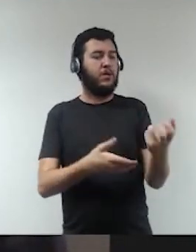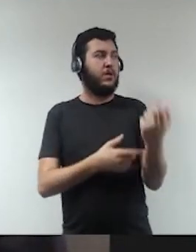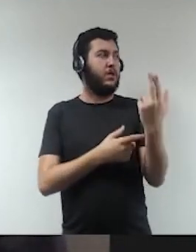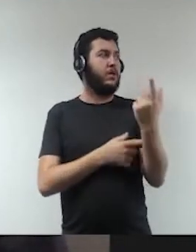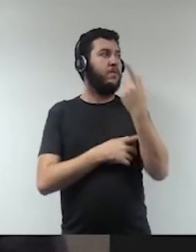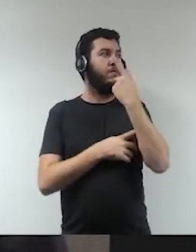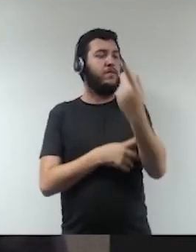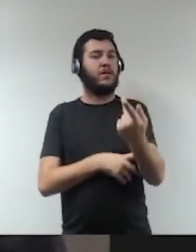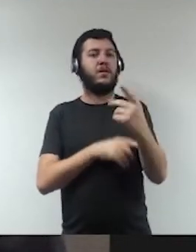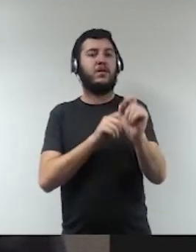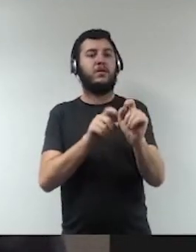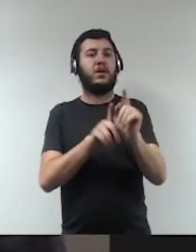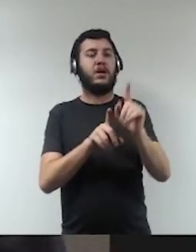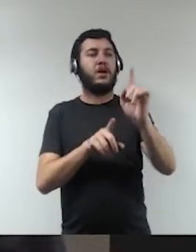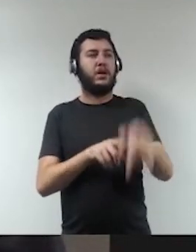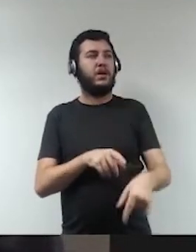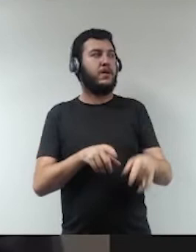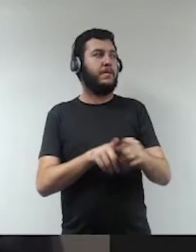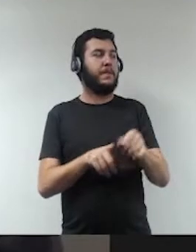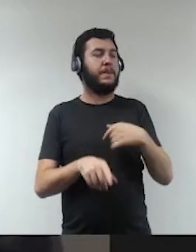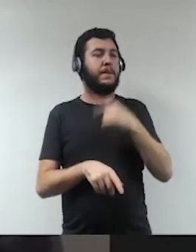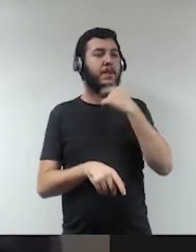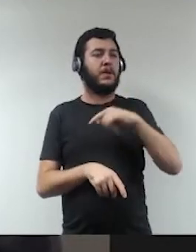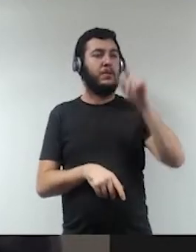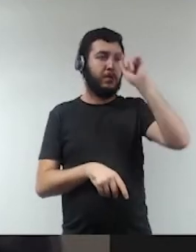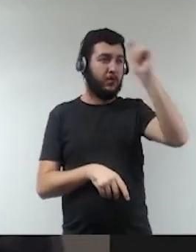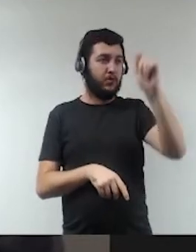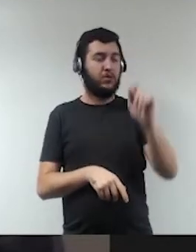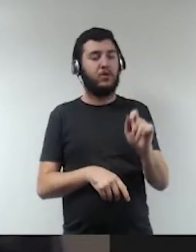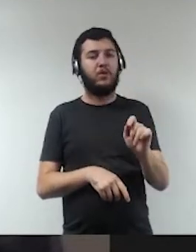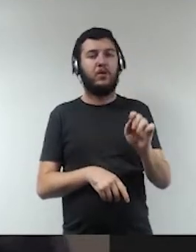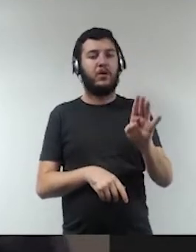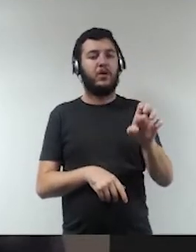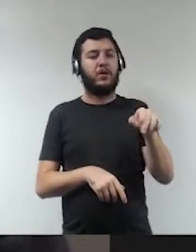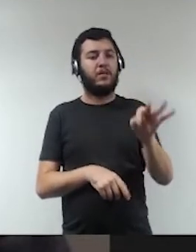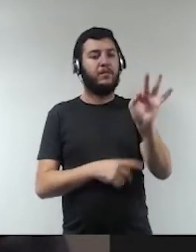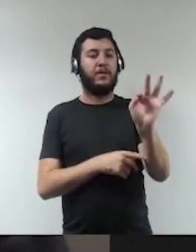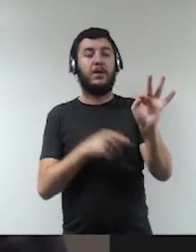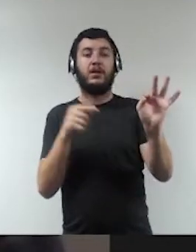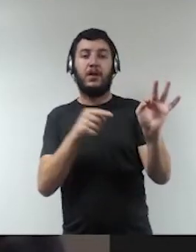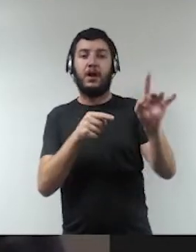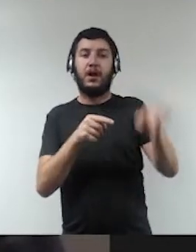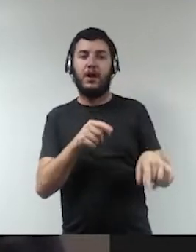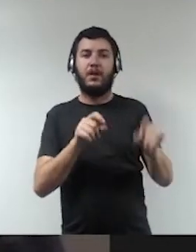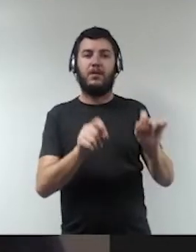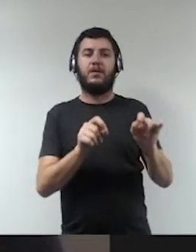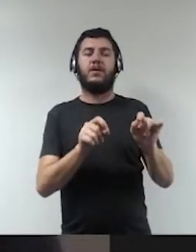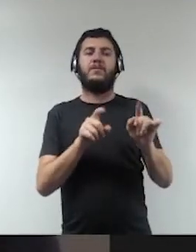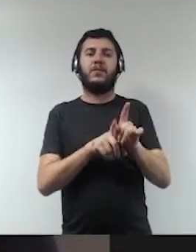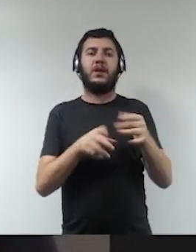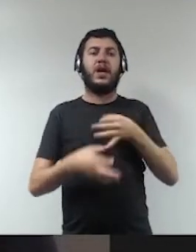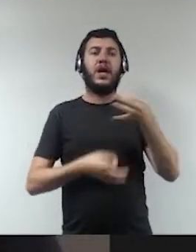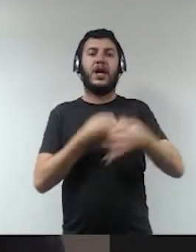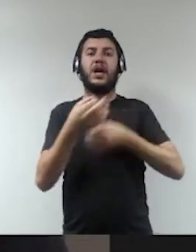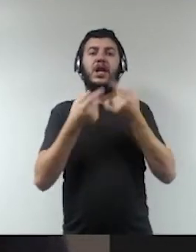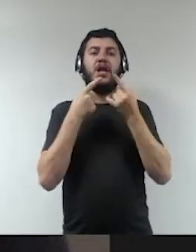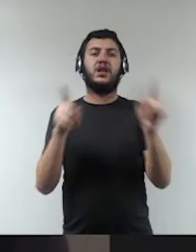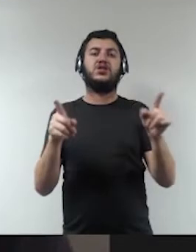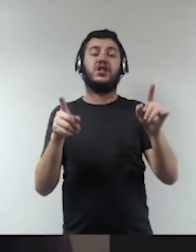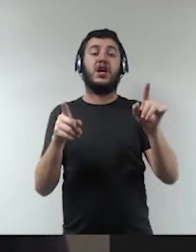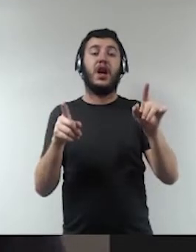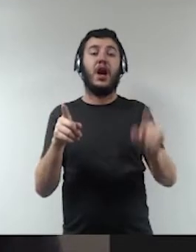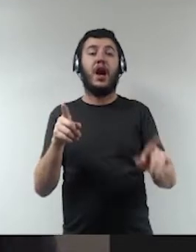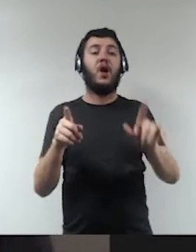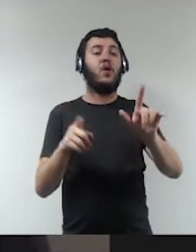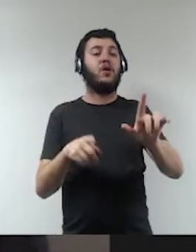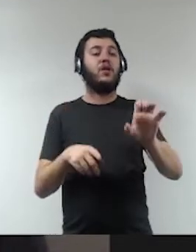partida de Bentham, que é um pai da teoria utilitarista, foi a crítica ao legalismo da escola